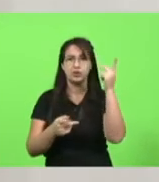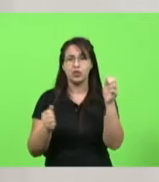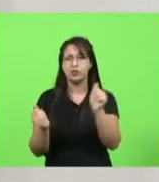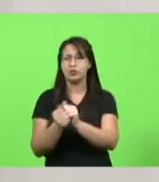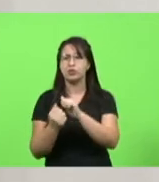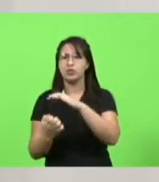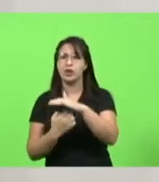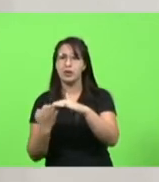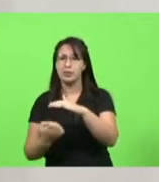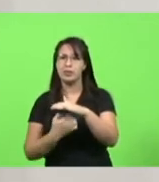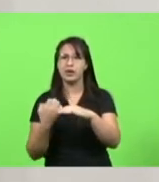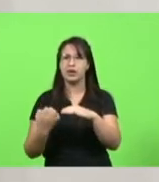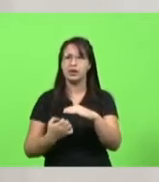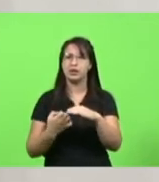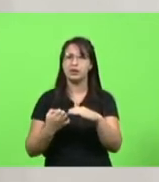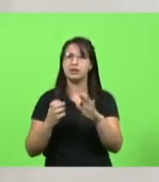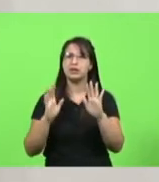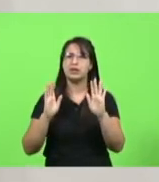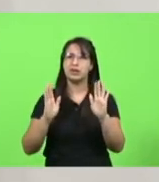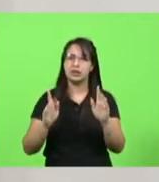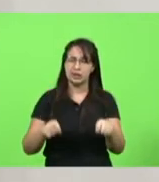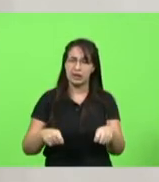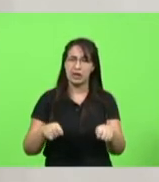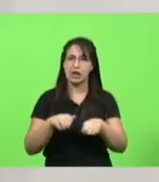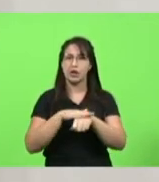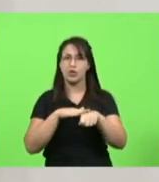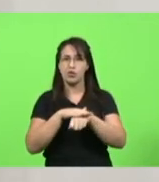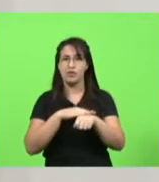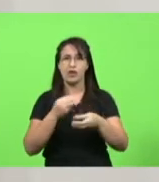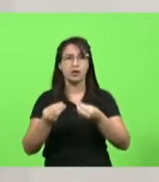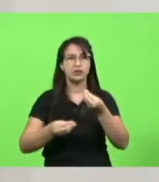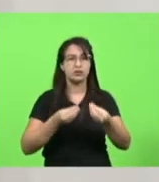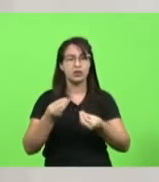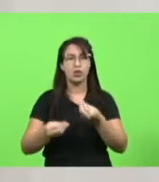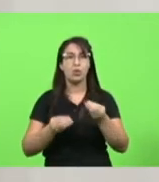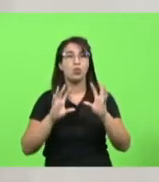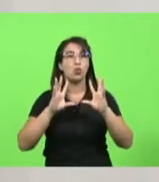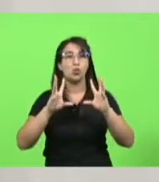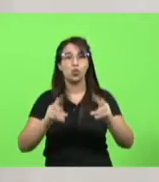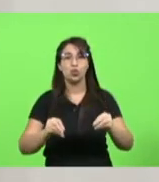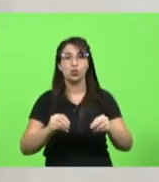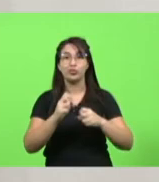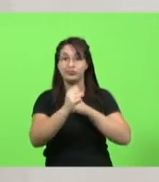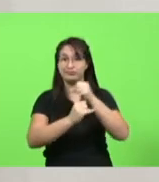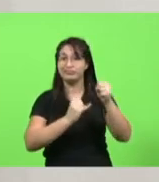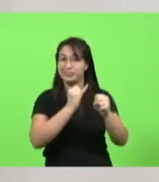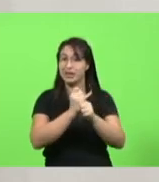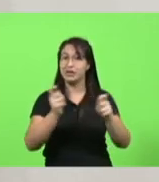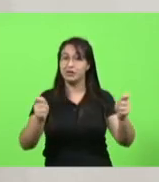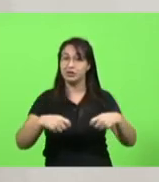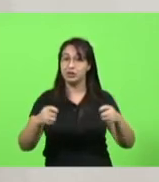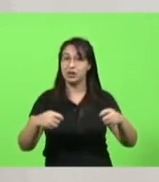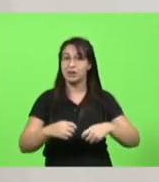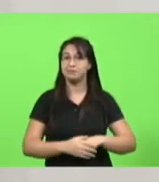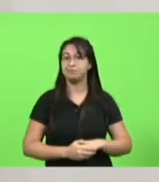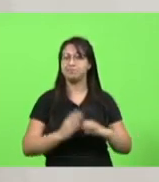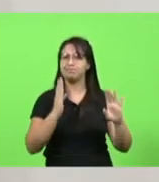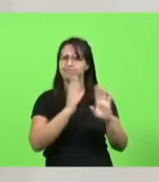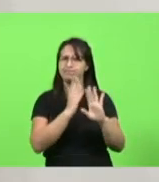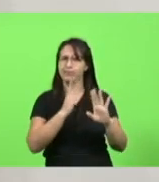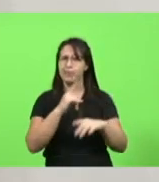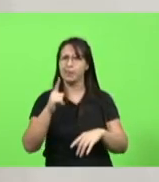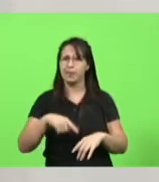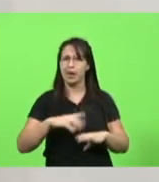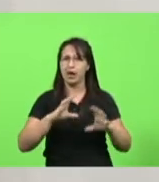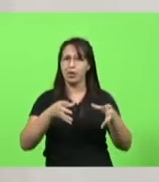de conflitos e de consumo, tudo pela via da internet. O monitoramento é realizado pelos órgãos